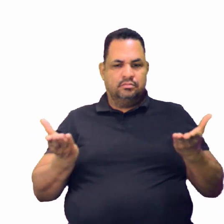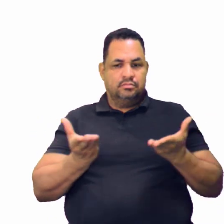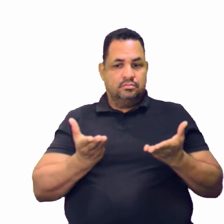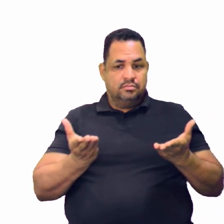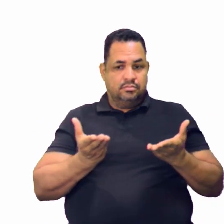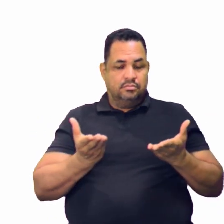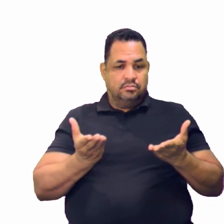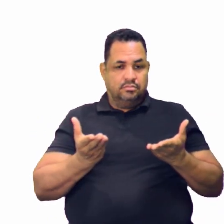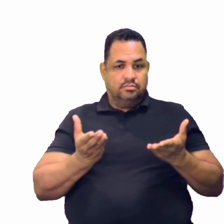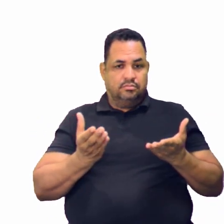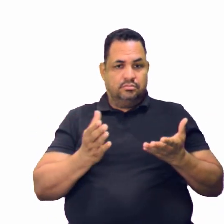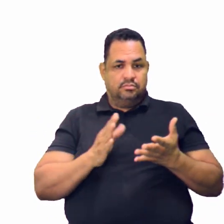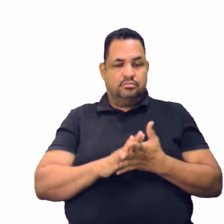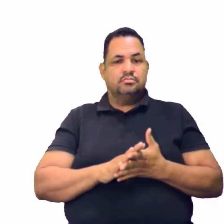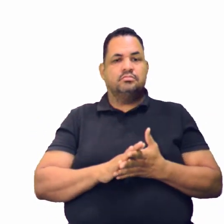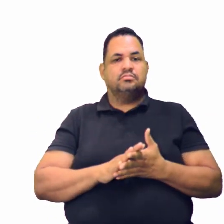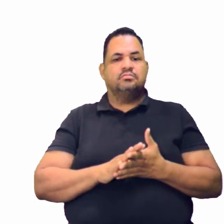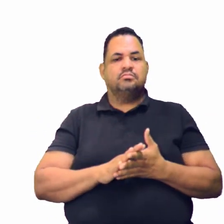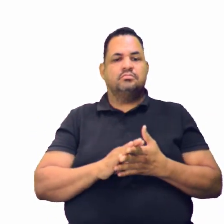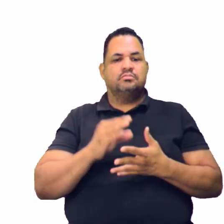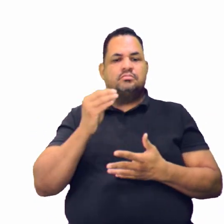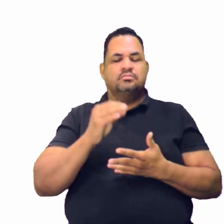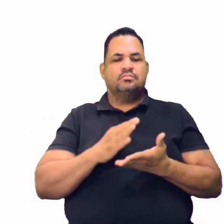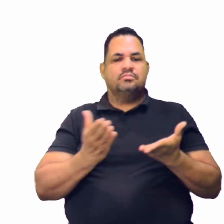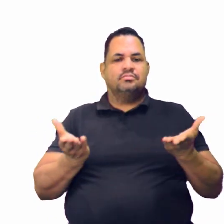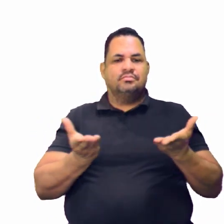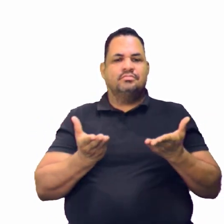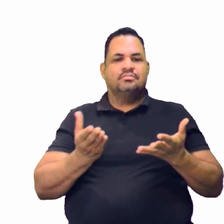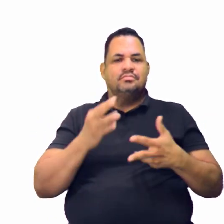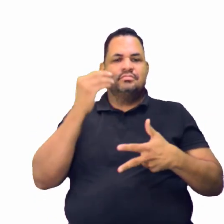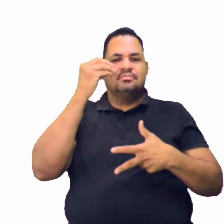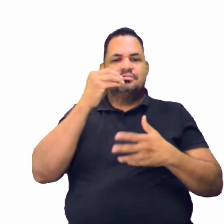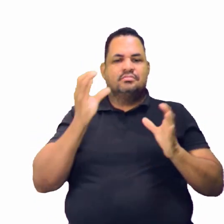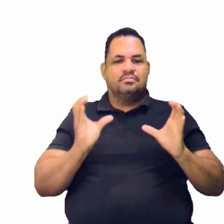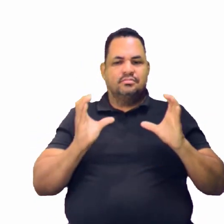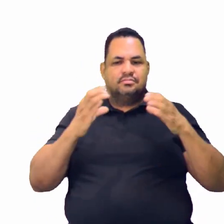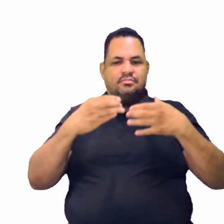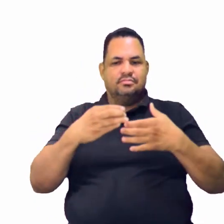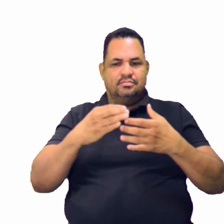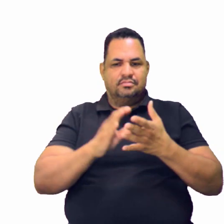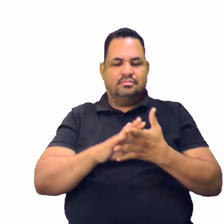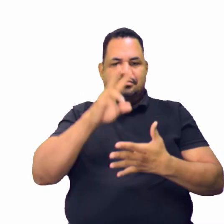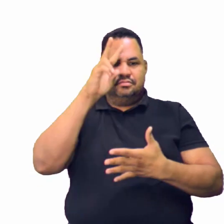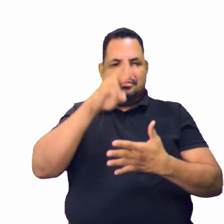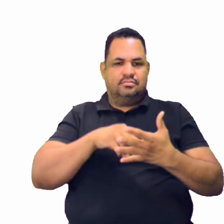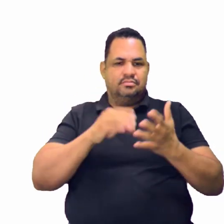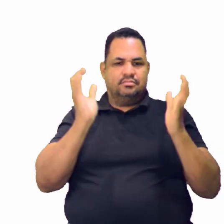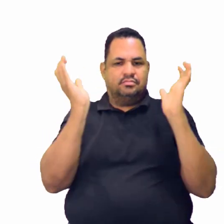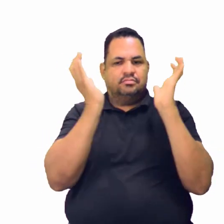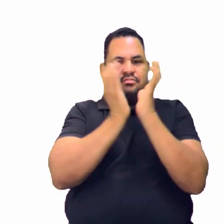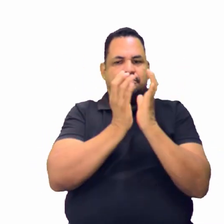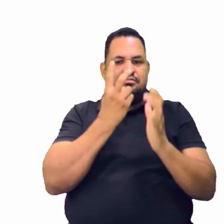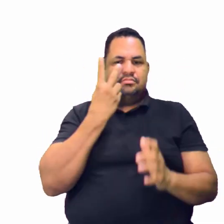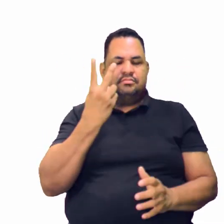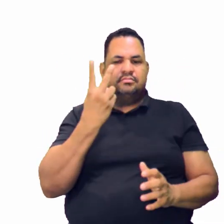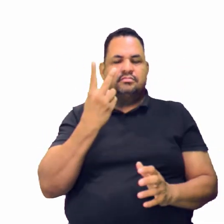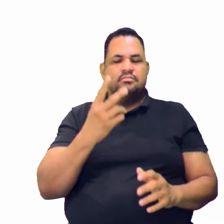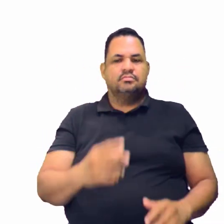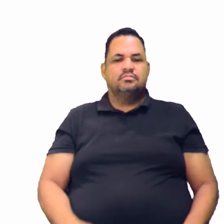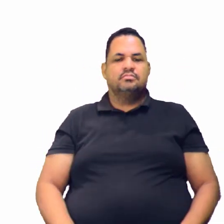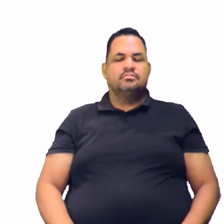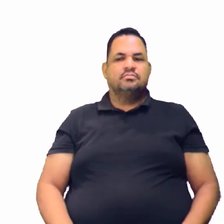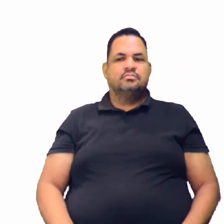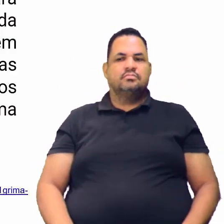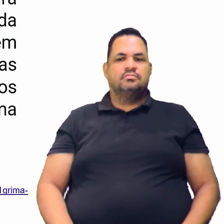Agora, se liga no Enem nada, é o clube de leitura da unidade 2. Nós estamos na